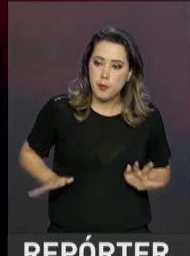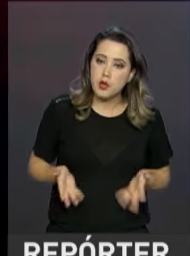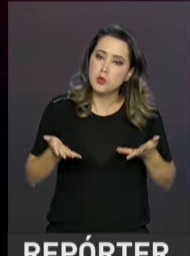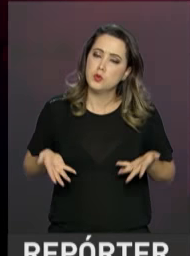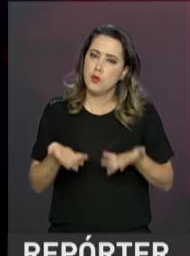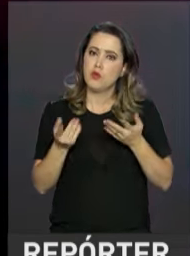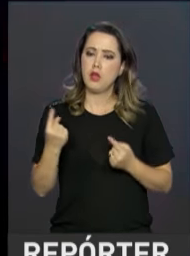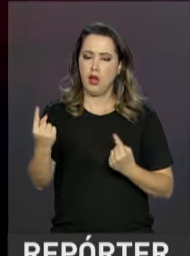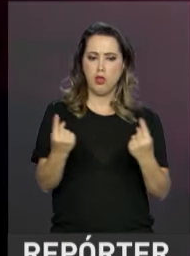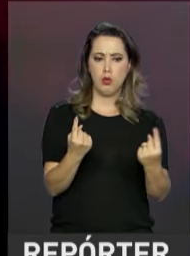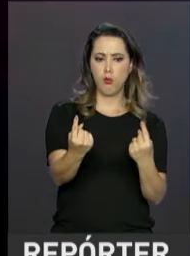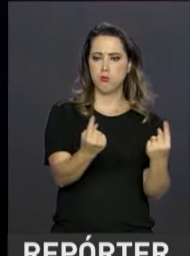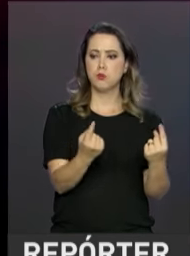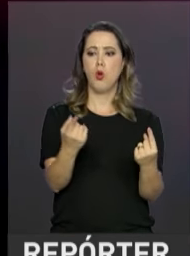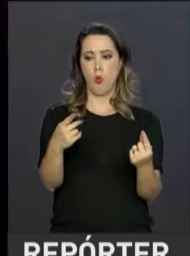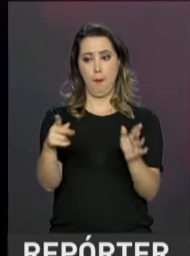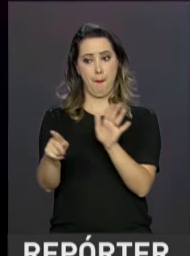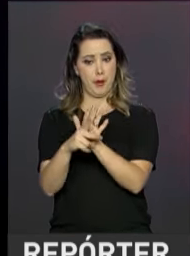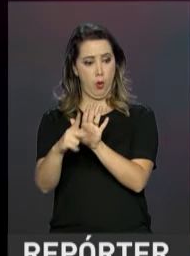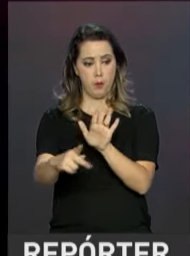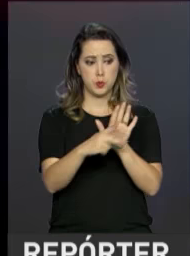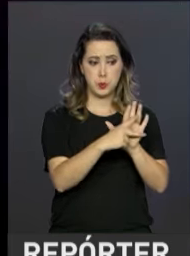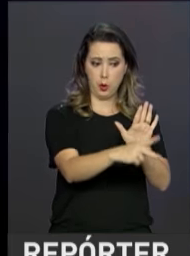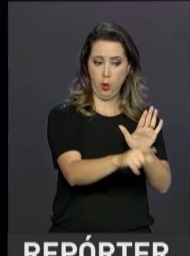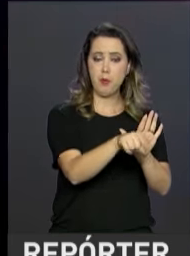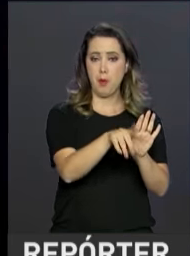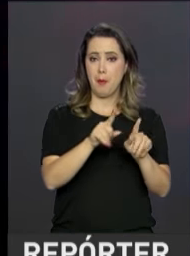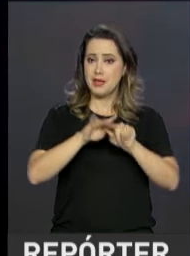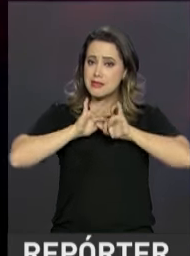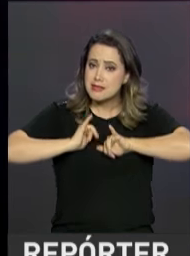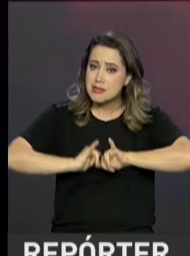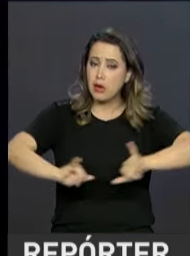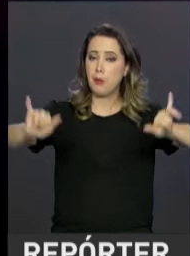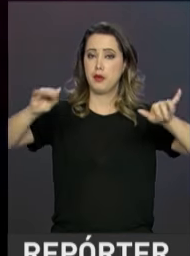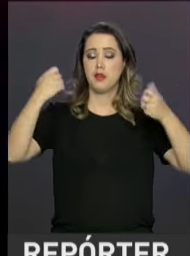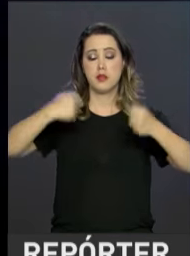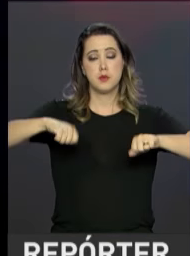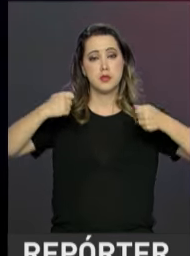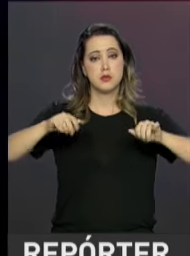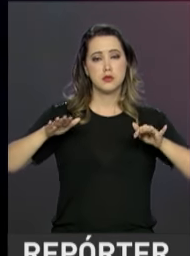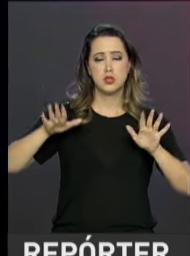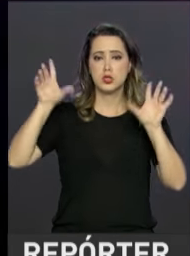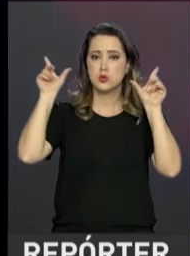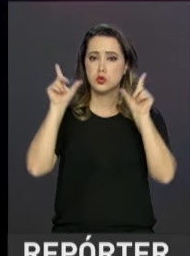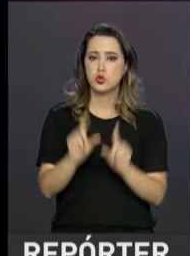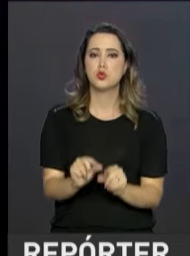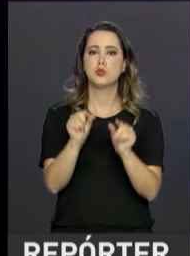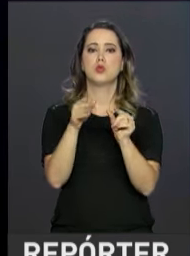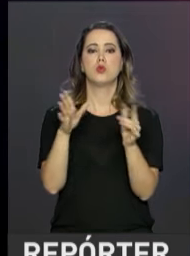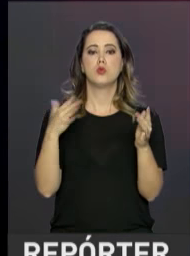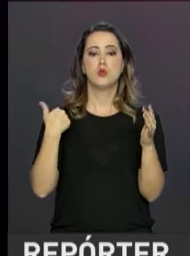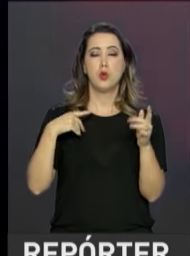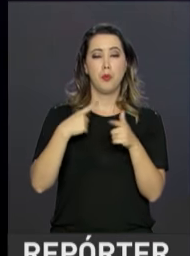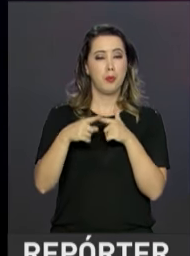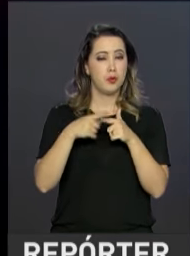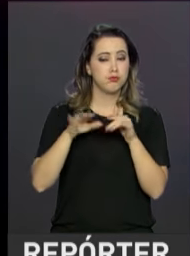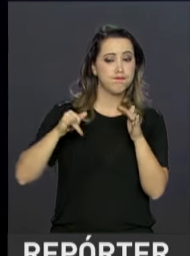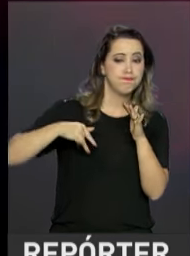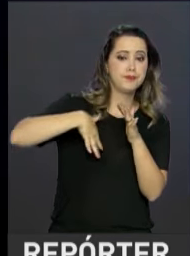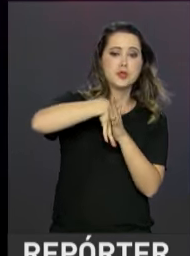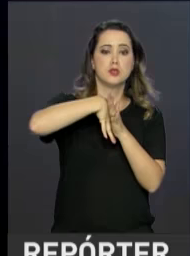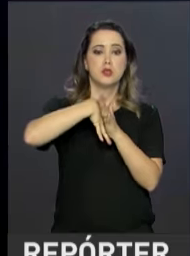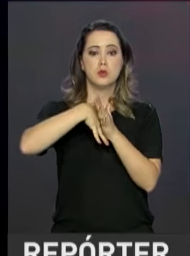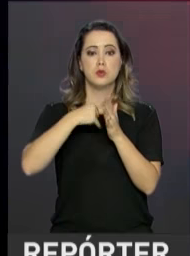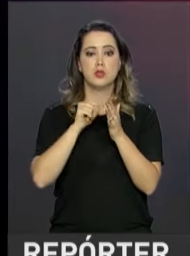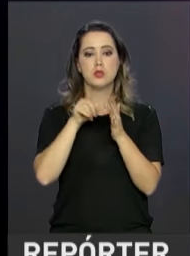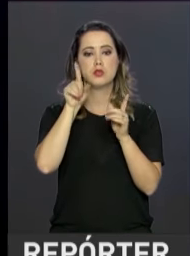cada qual na sua função, mas campanhas efetivas que visem a redução de acidentes e, fundamentalmente, a redução